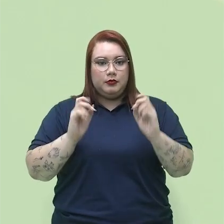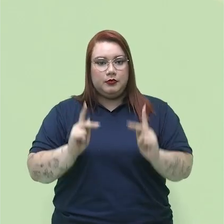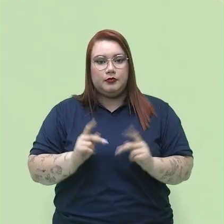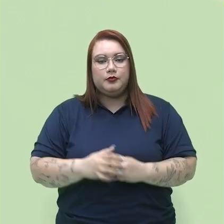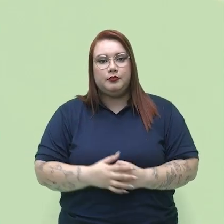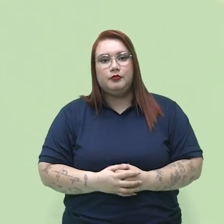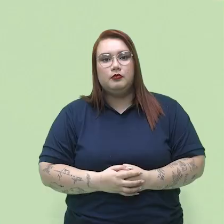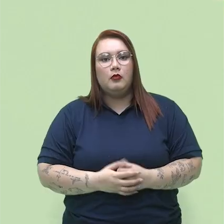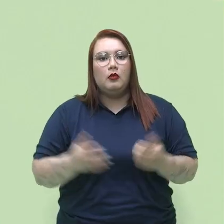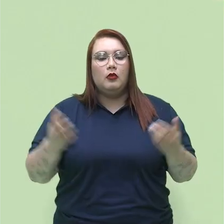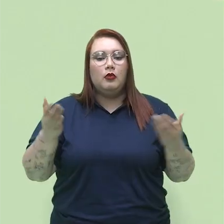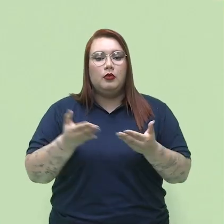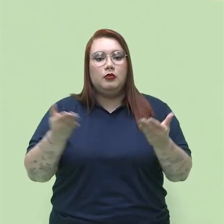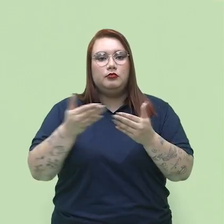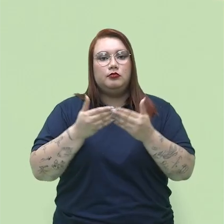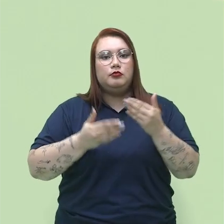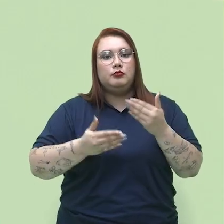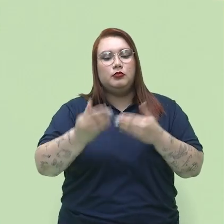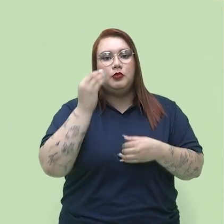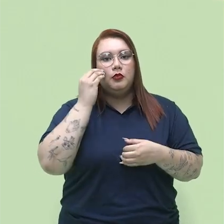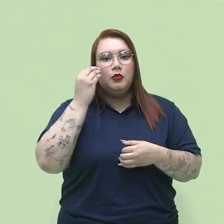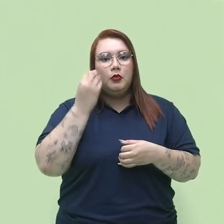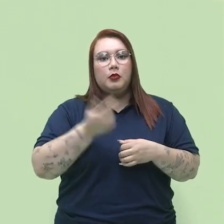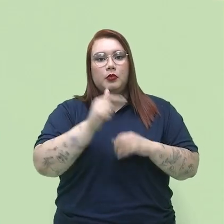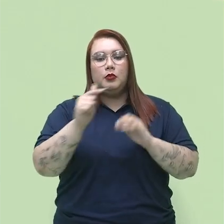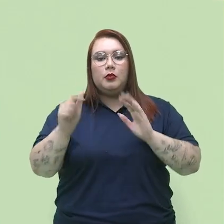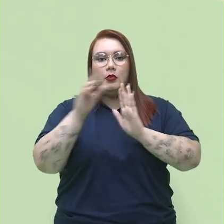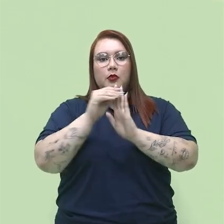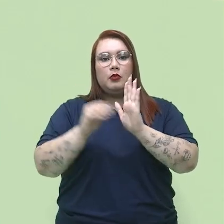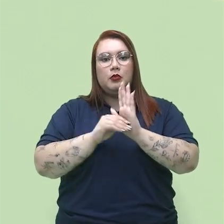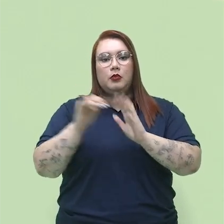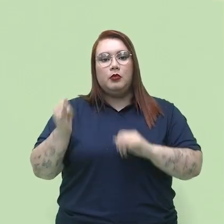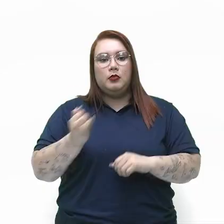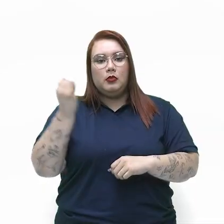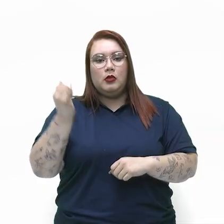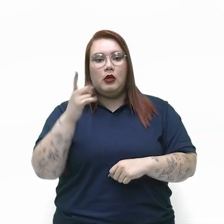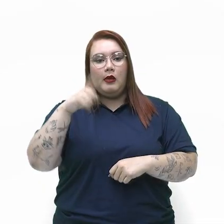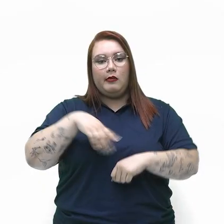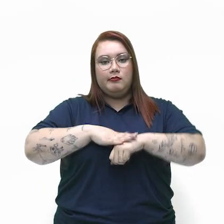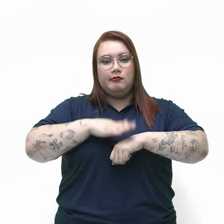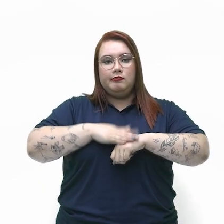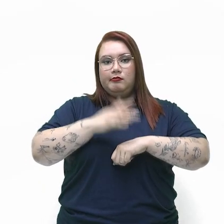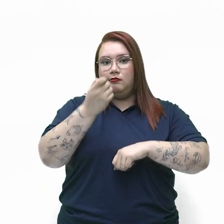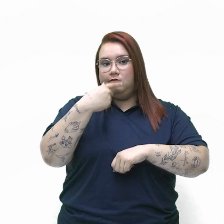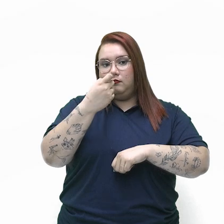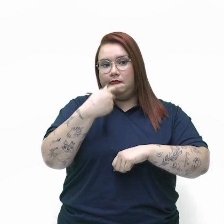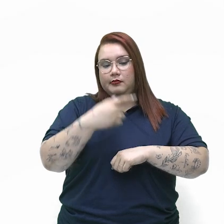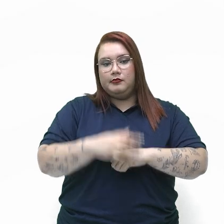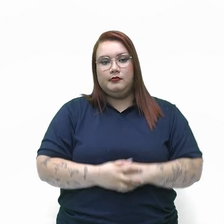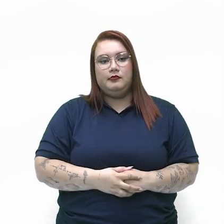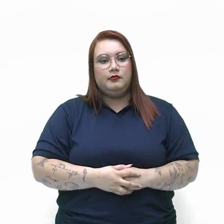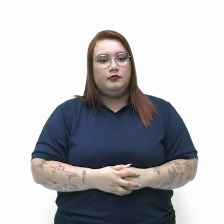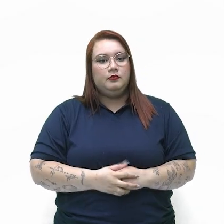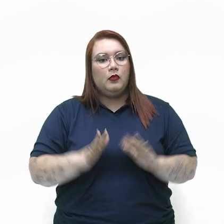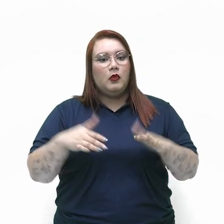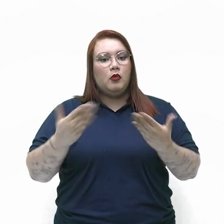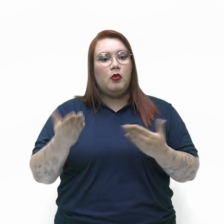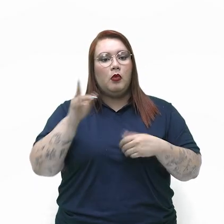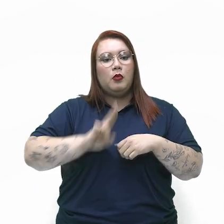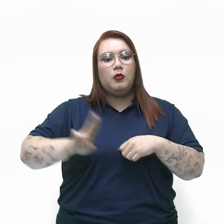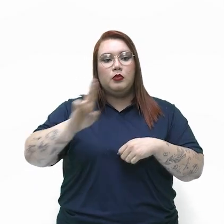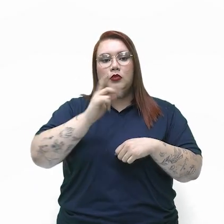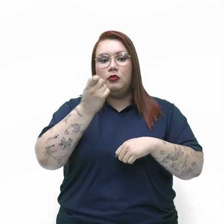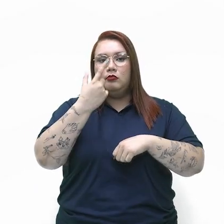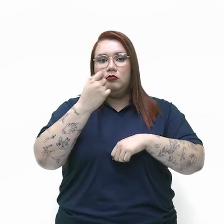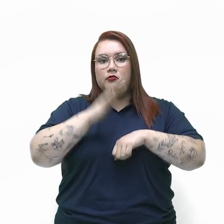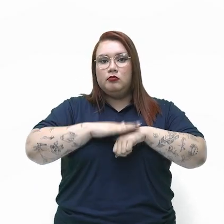gente vai observar também um outro assunto bem importante, que é o processo da automedicação. O que é a automedicação,